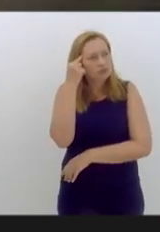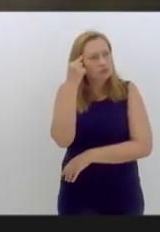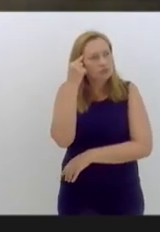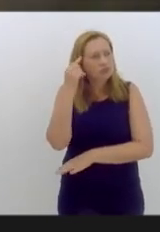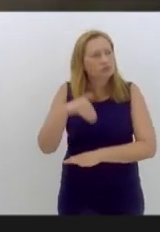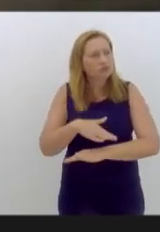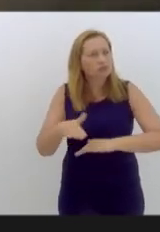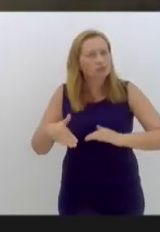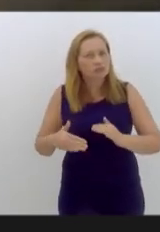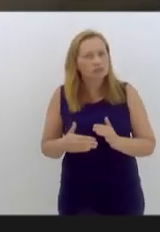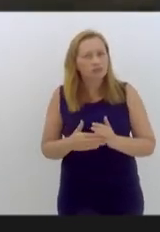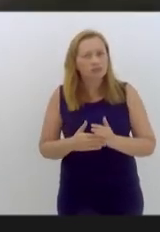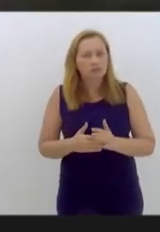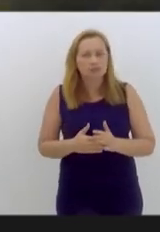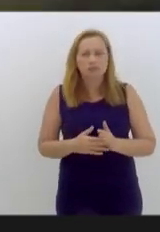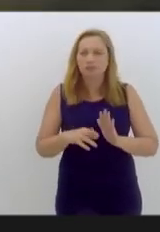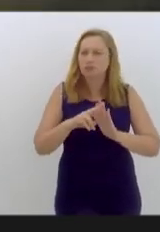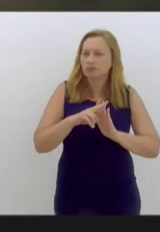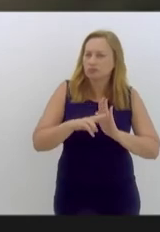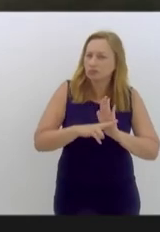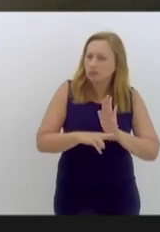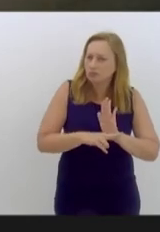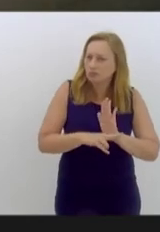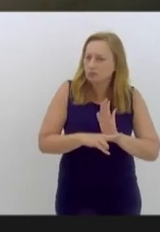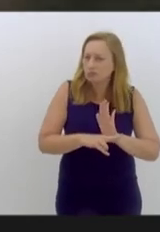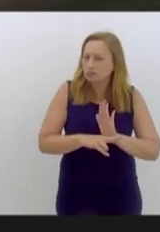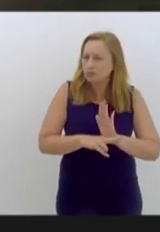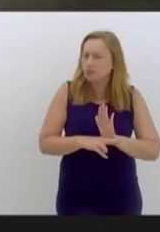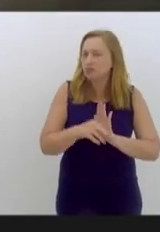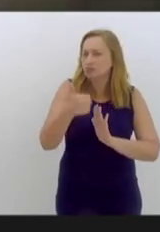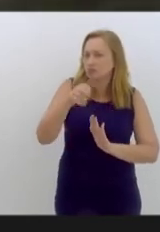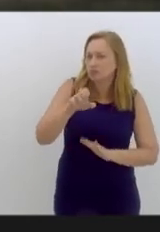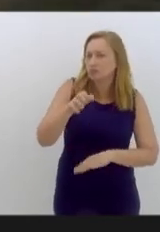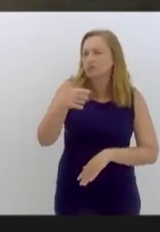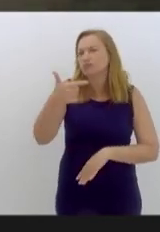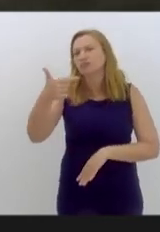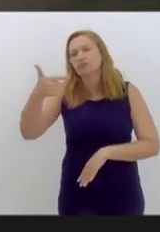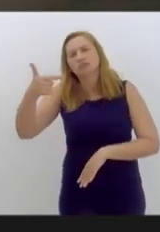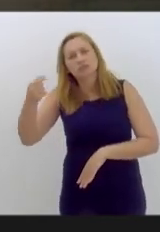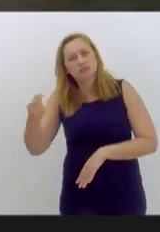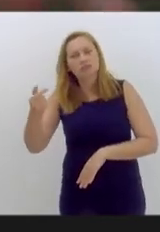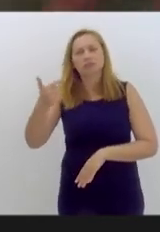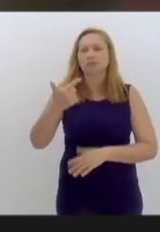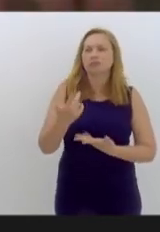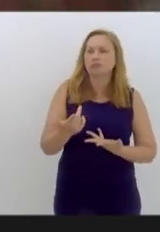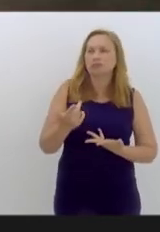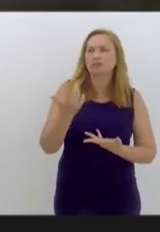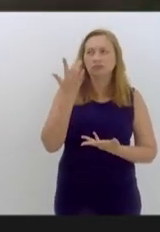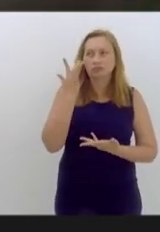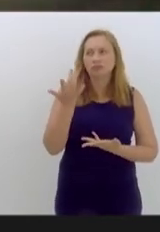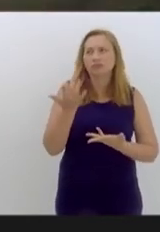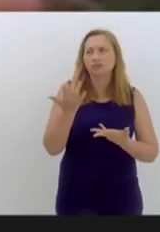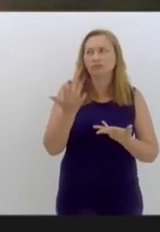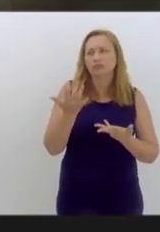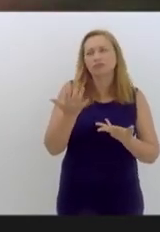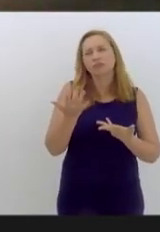for estabelecido os critérios, o 10-15 ou 15-10, isso eu acho que ainda vai ter uma polêmica, eu não sei se